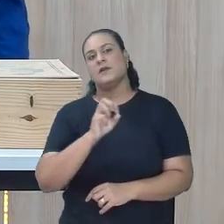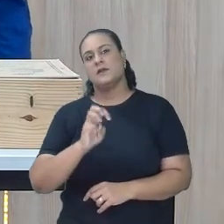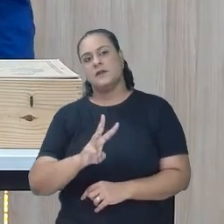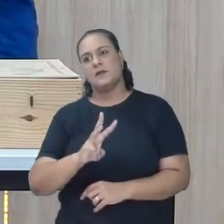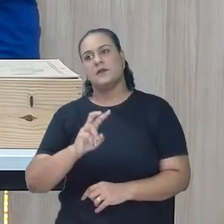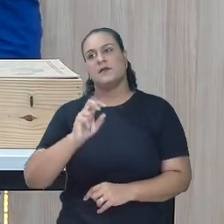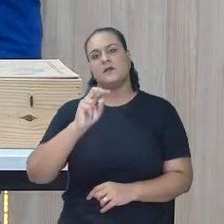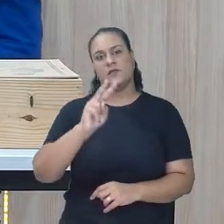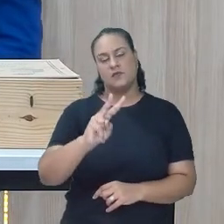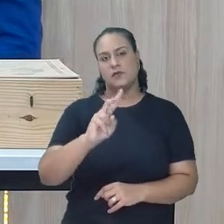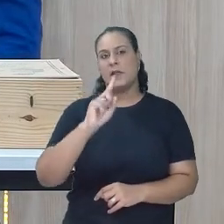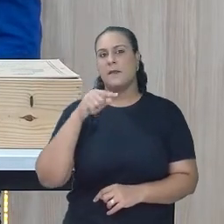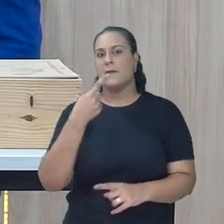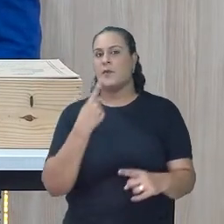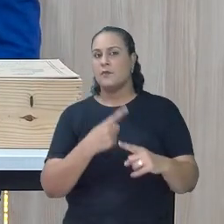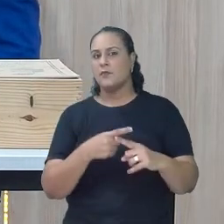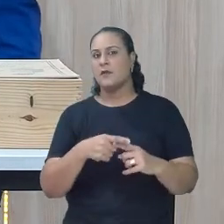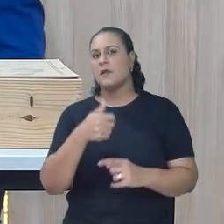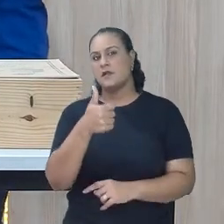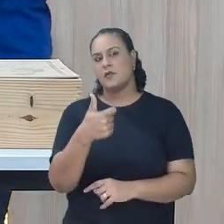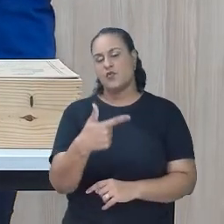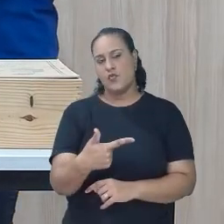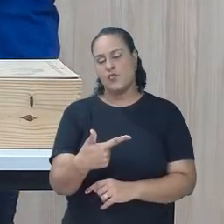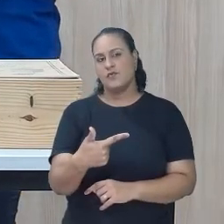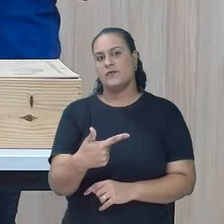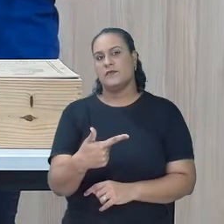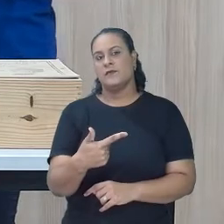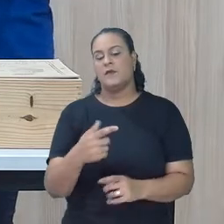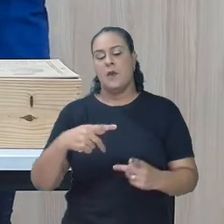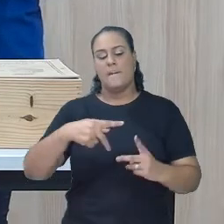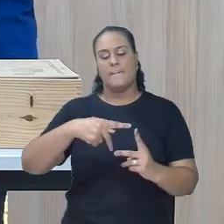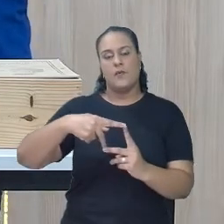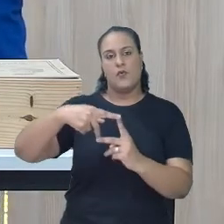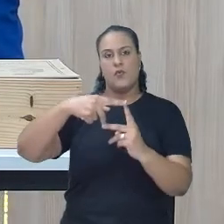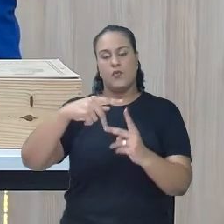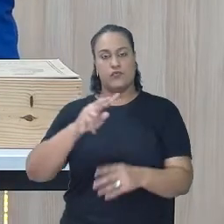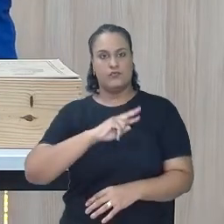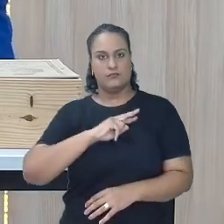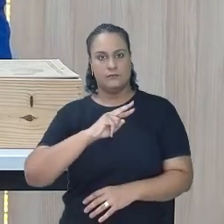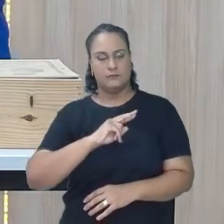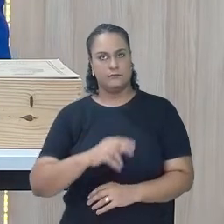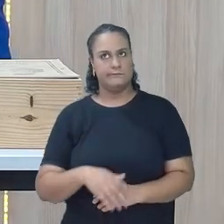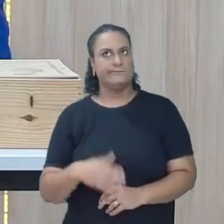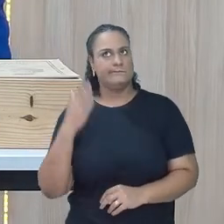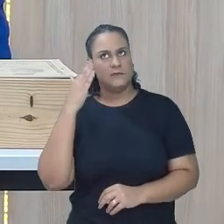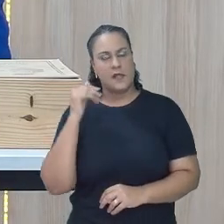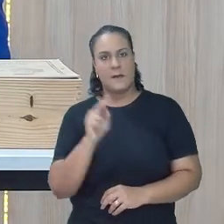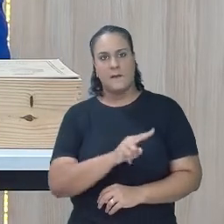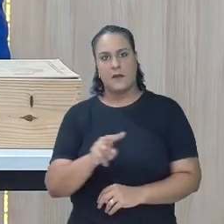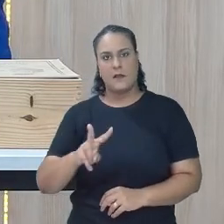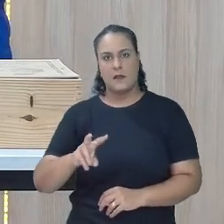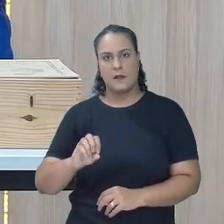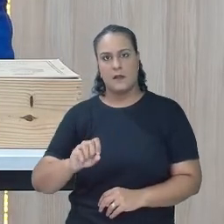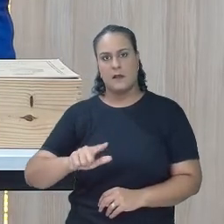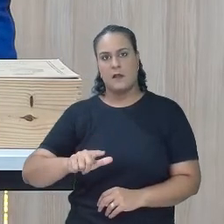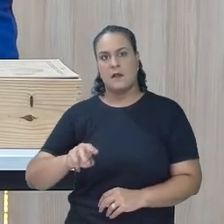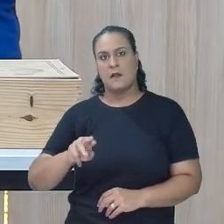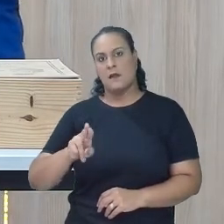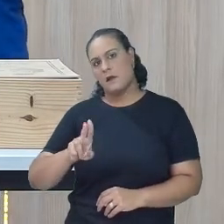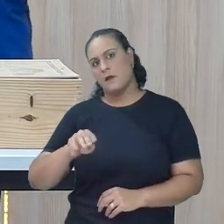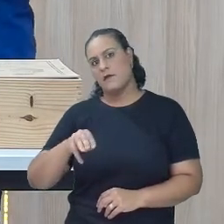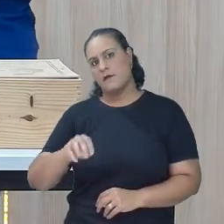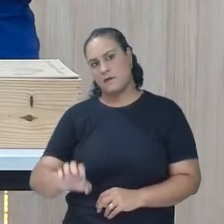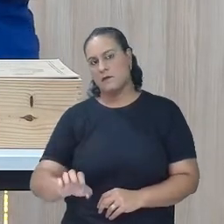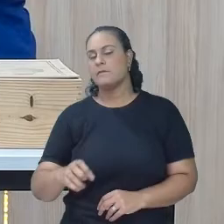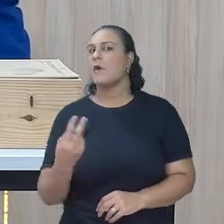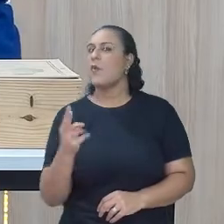gente multiplicou, 12 unidades de volume. Só que a gente sabe que essa palavra, né, volume, é utilizada no nosso dia a dia.